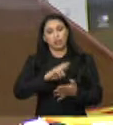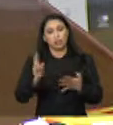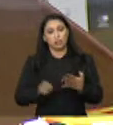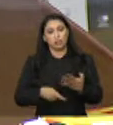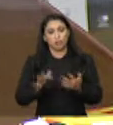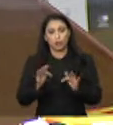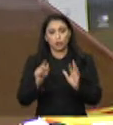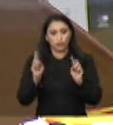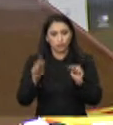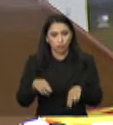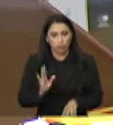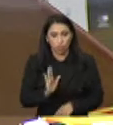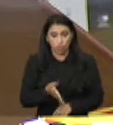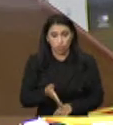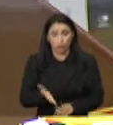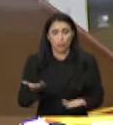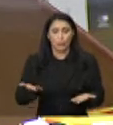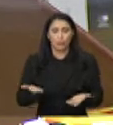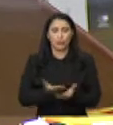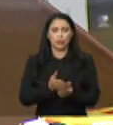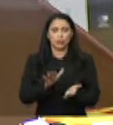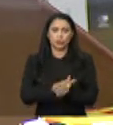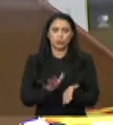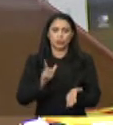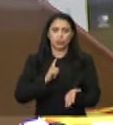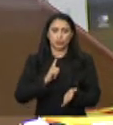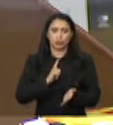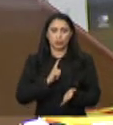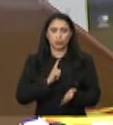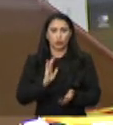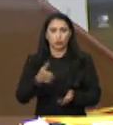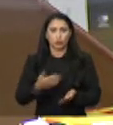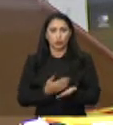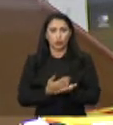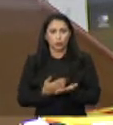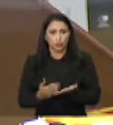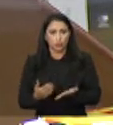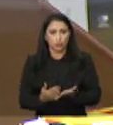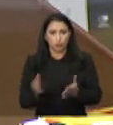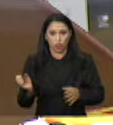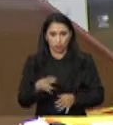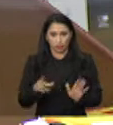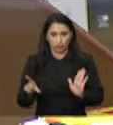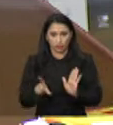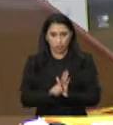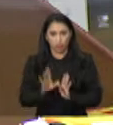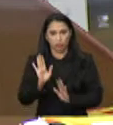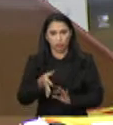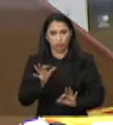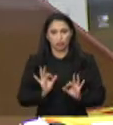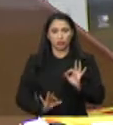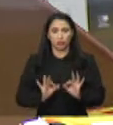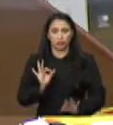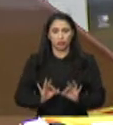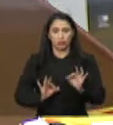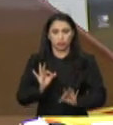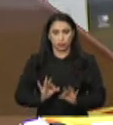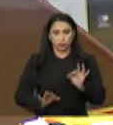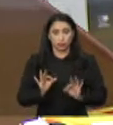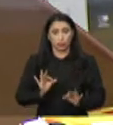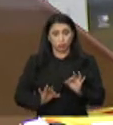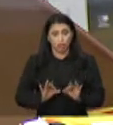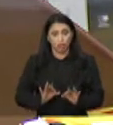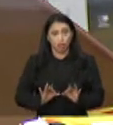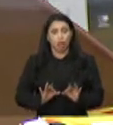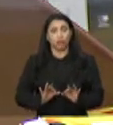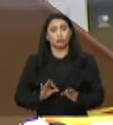seguinte da coisa julgada volta os processos que na data de entrada em vigor da nova lei já tenham sido julgados por sentença transitada em julgado